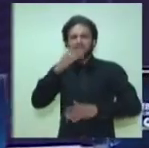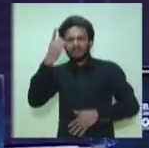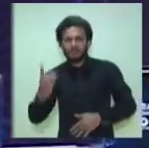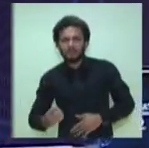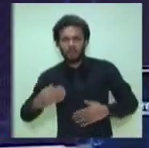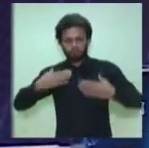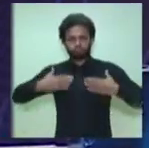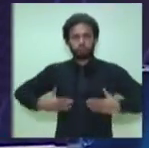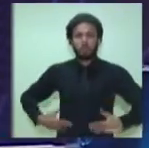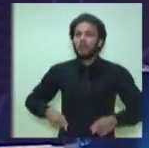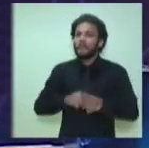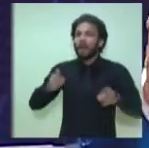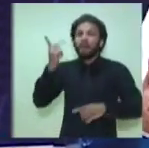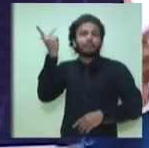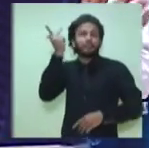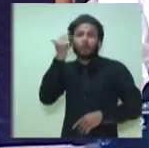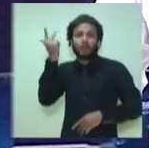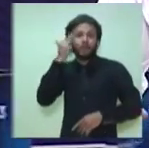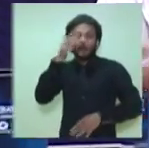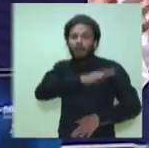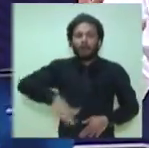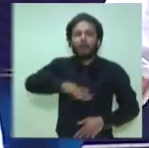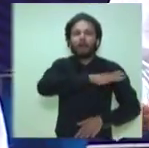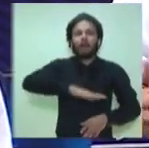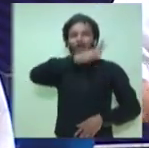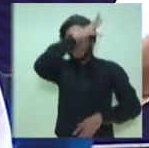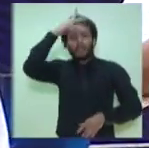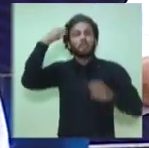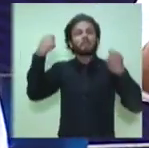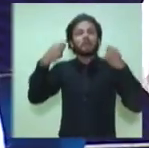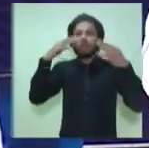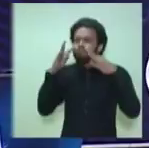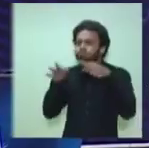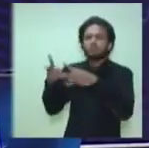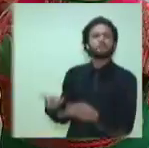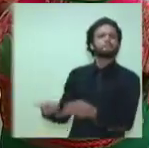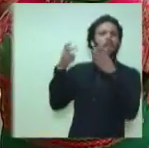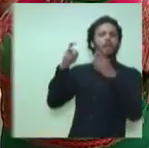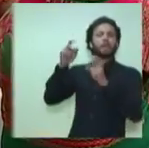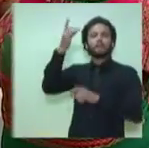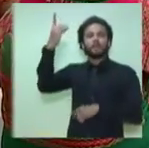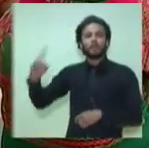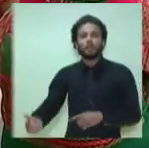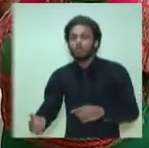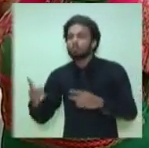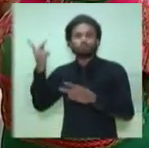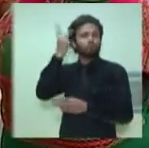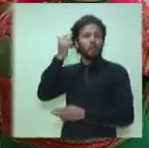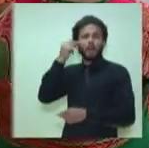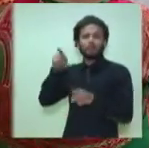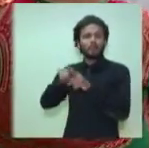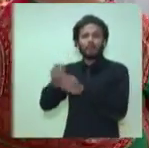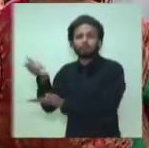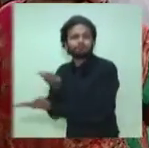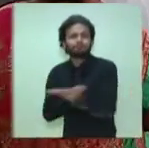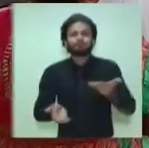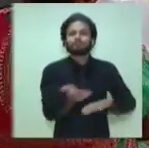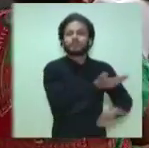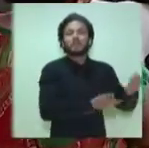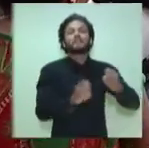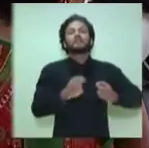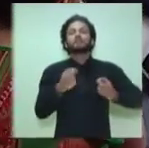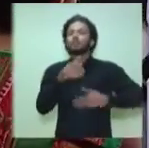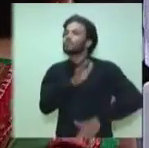todos nós somos normais e a cidade precisa enxergar todas as pessoas como normais. Então, só um cuidado, que eu acho que é um